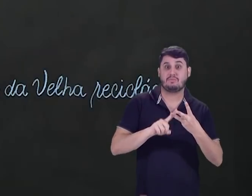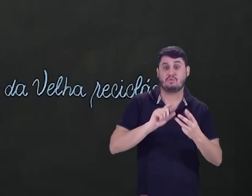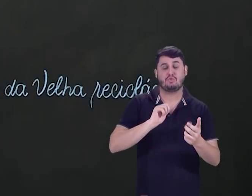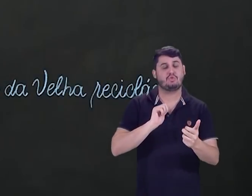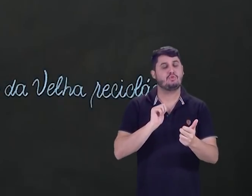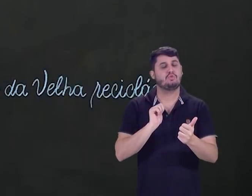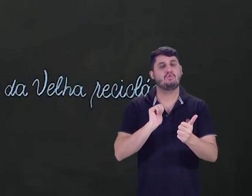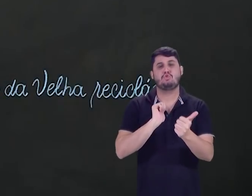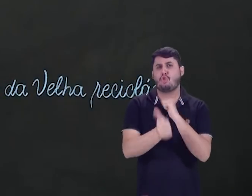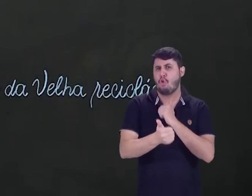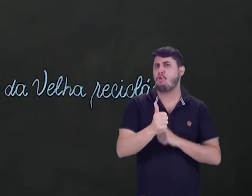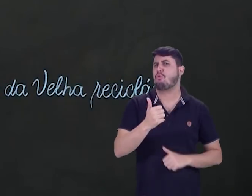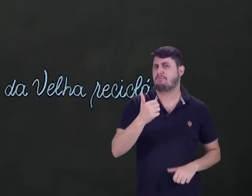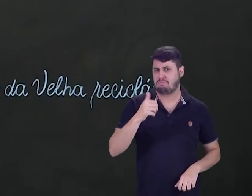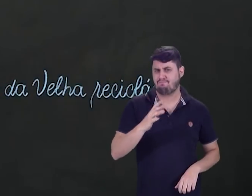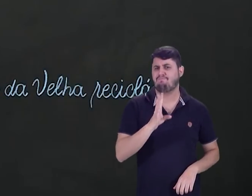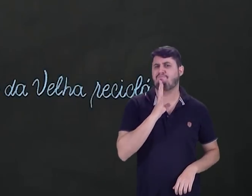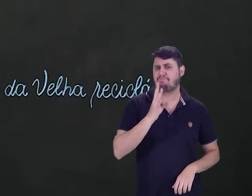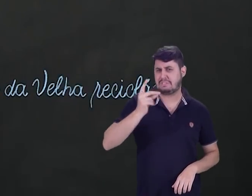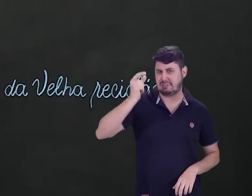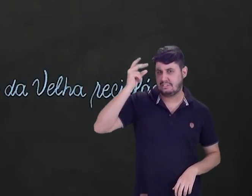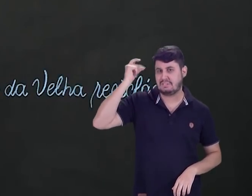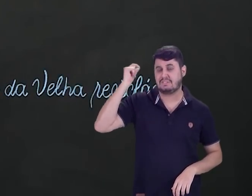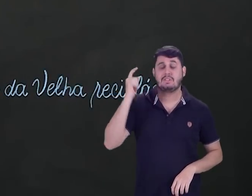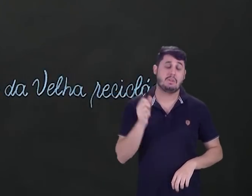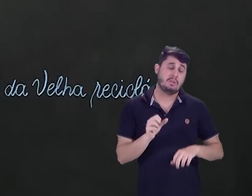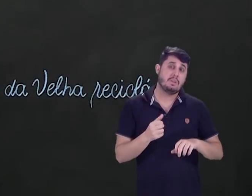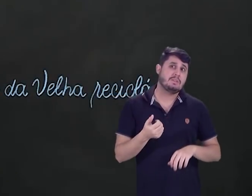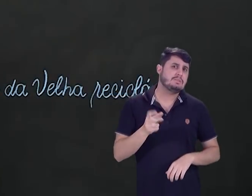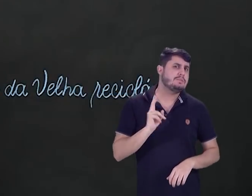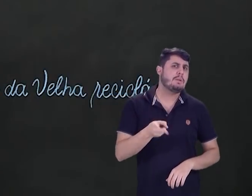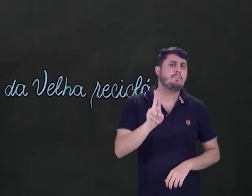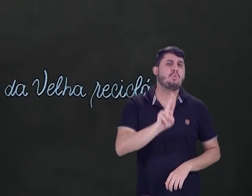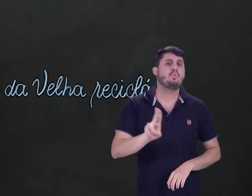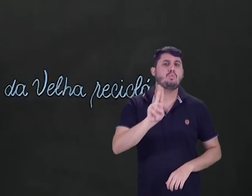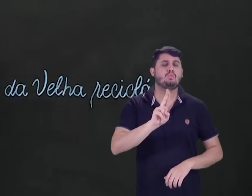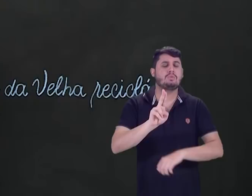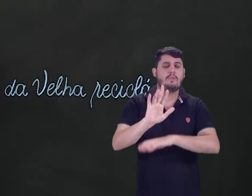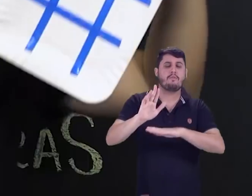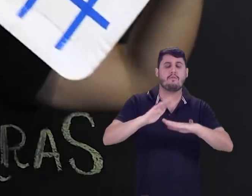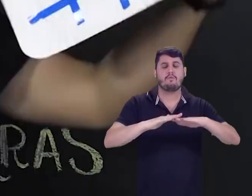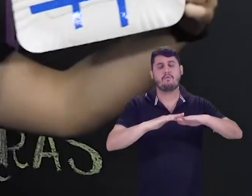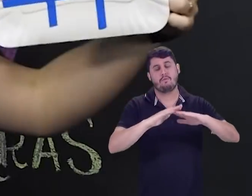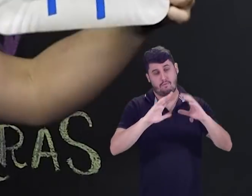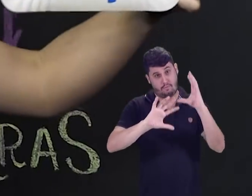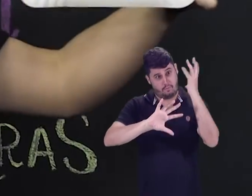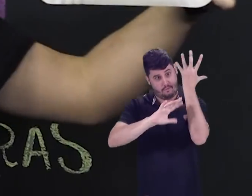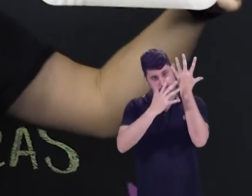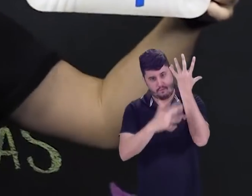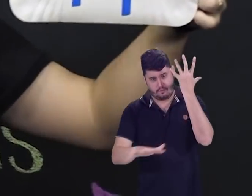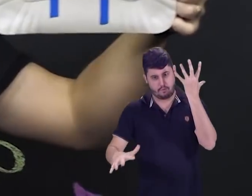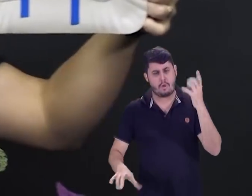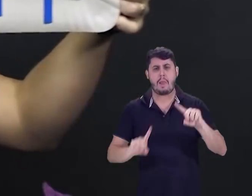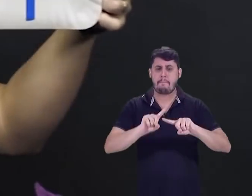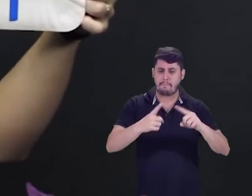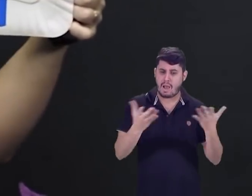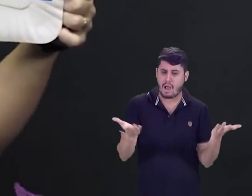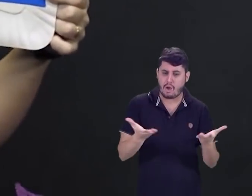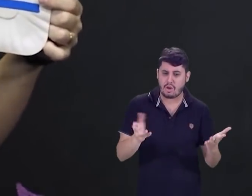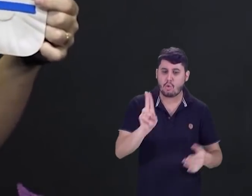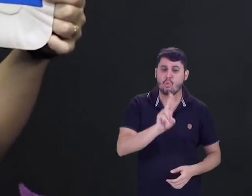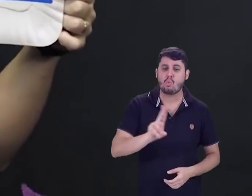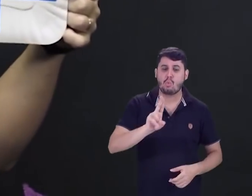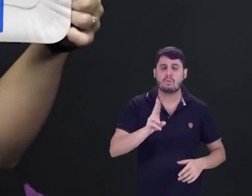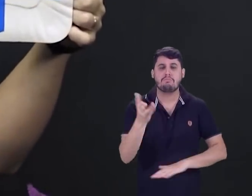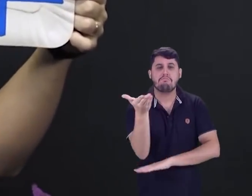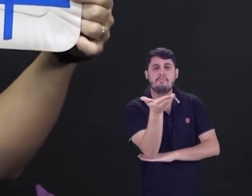folhas, mas... aqui nós vamos utilizar bandeja, olha só, essa é uma bandeja